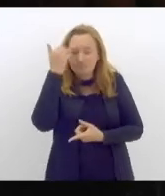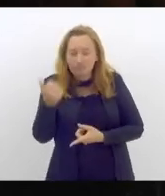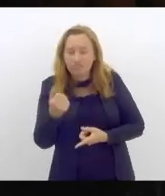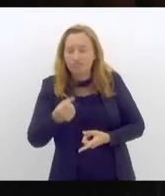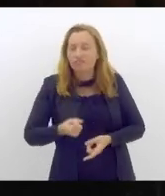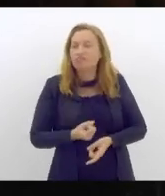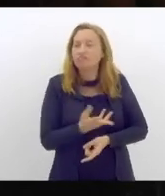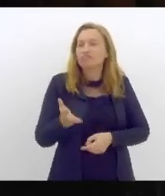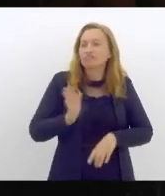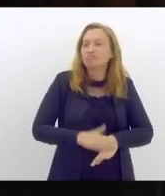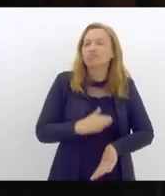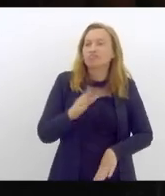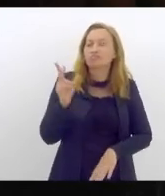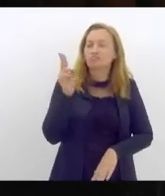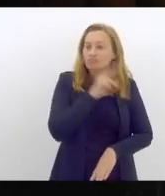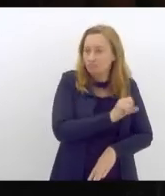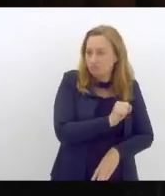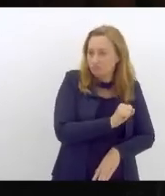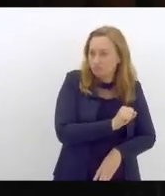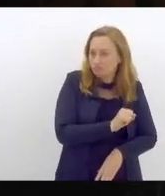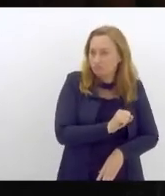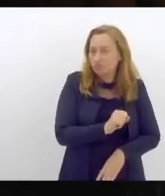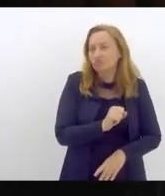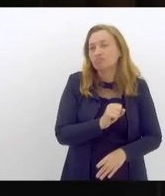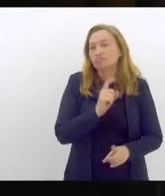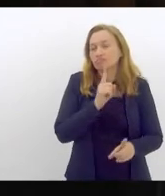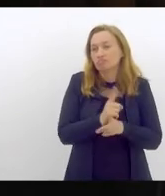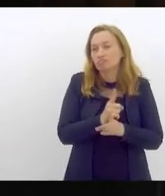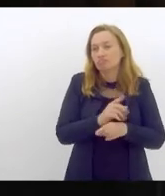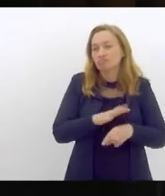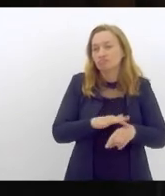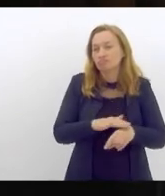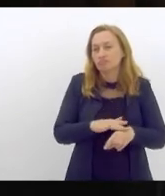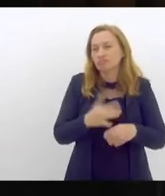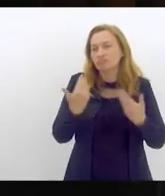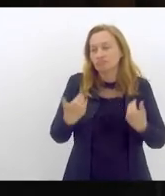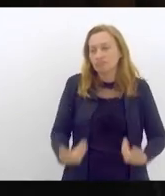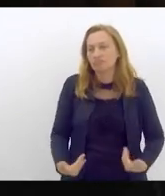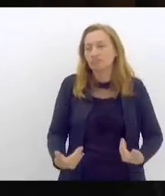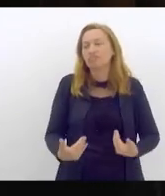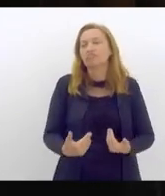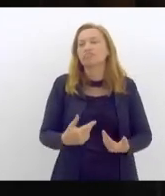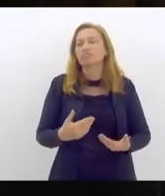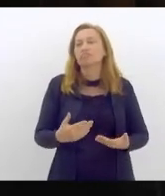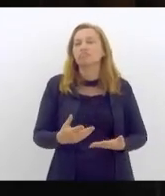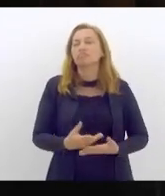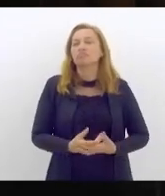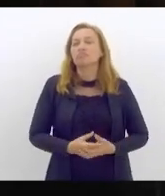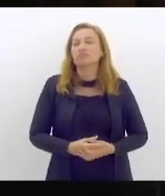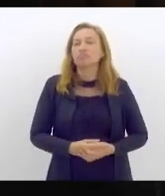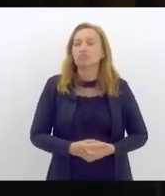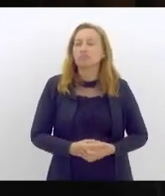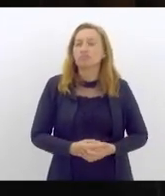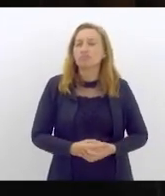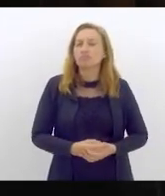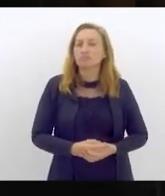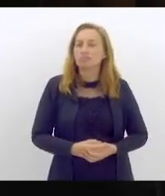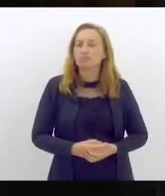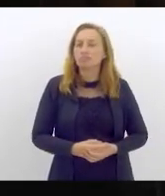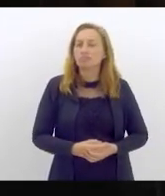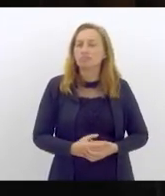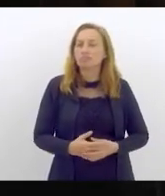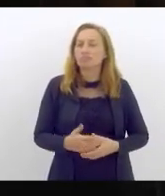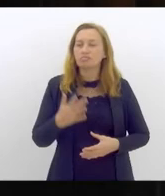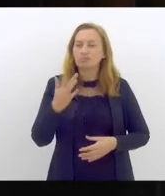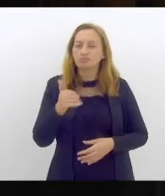que quanto mais rápido Se descobre uma doença como essa a probabilidade dessa mulher ser